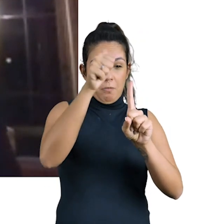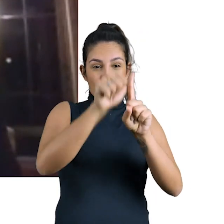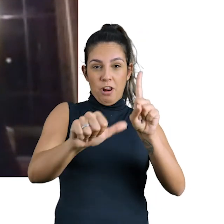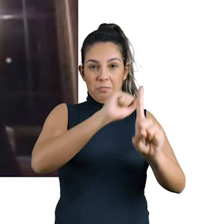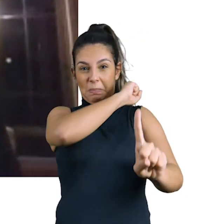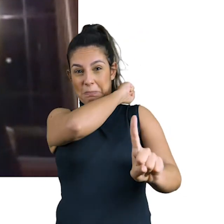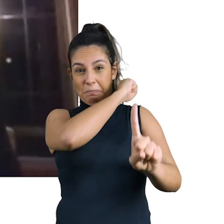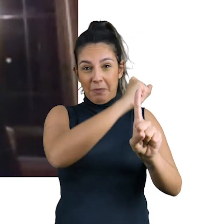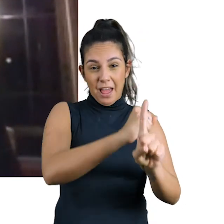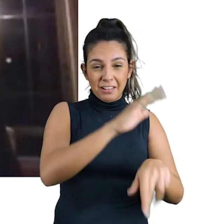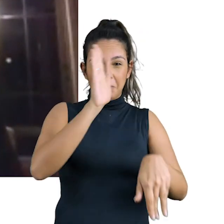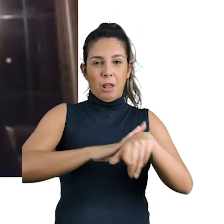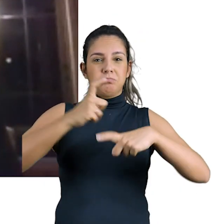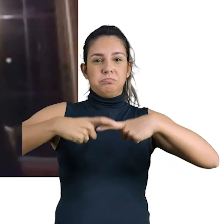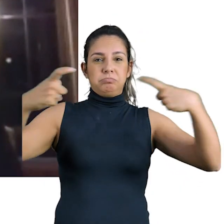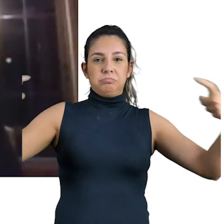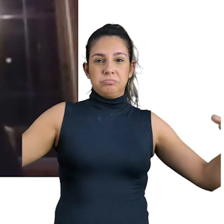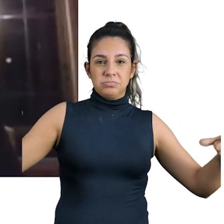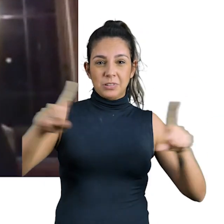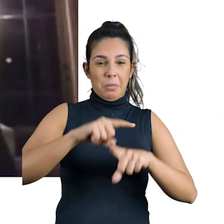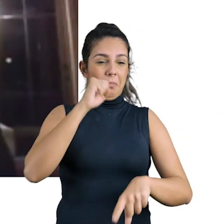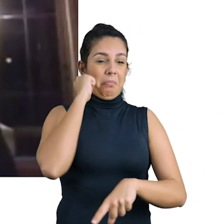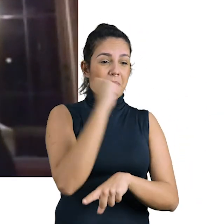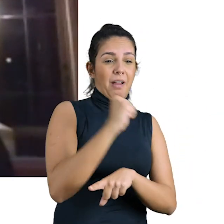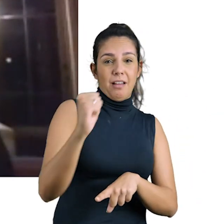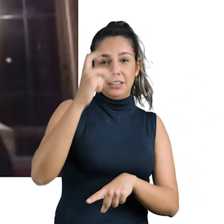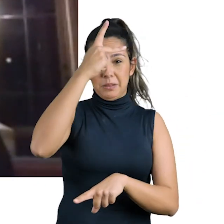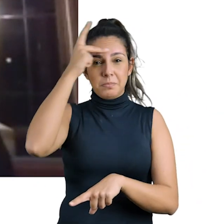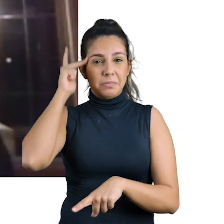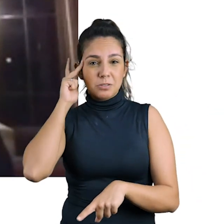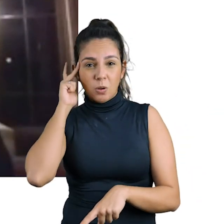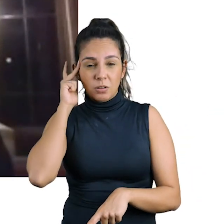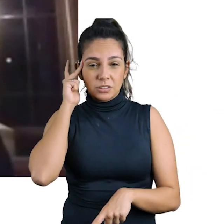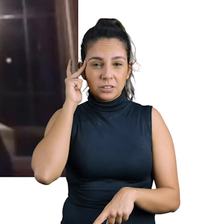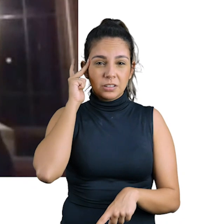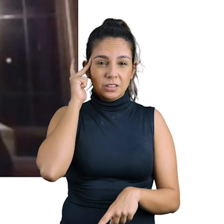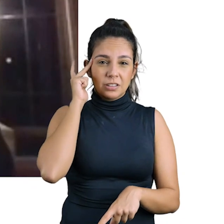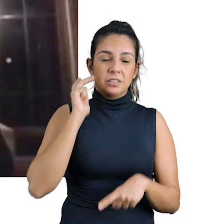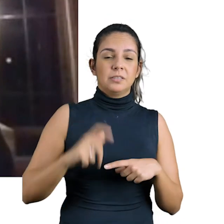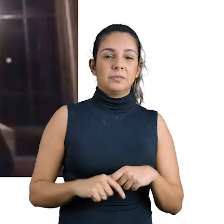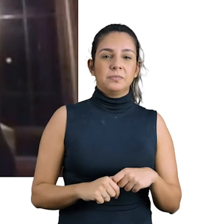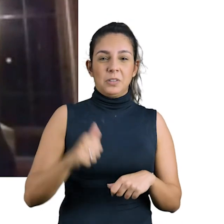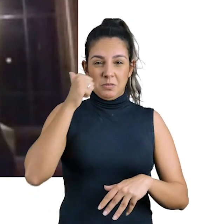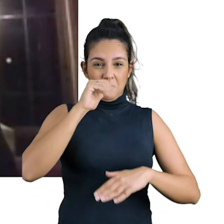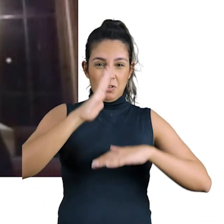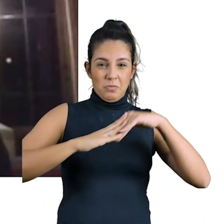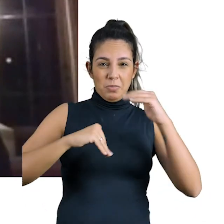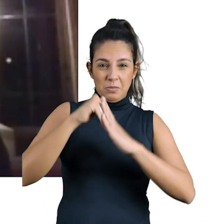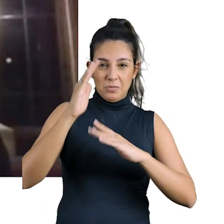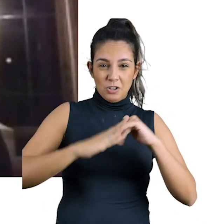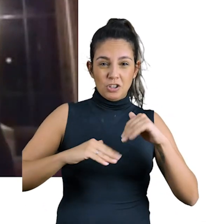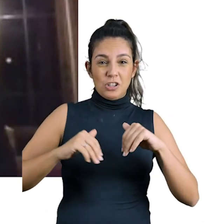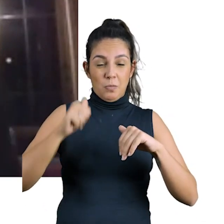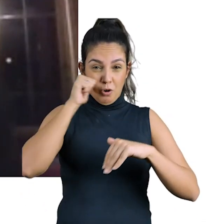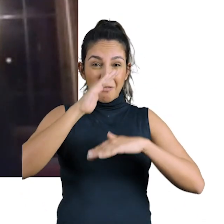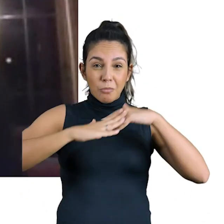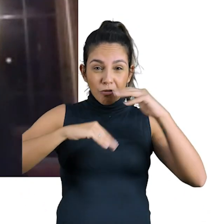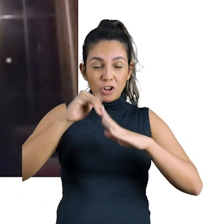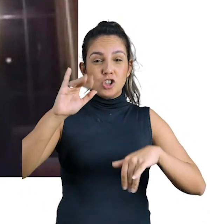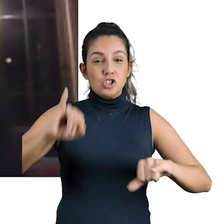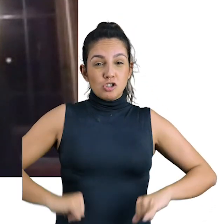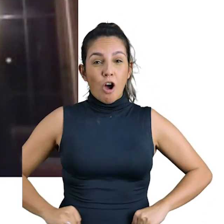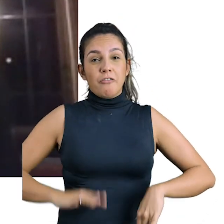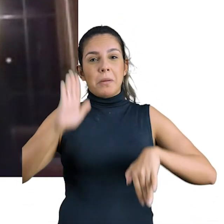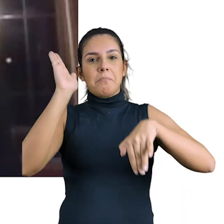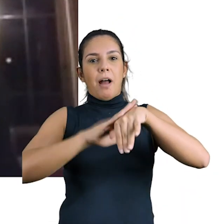aumentou, que o infanticídio aumentou, que as mulheres profissionais estão sofrendo mais